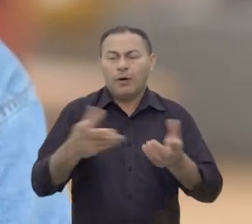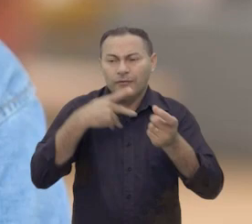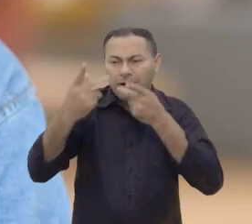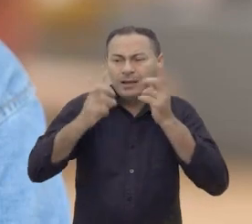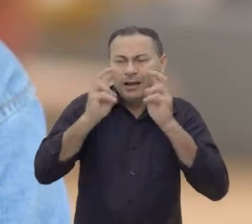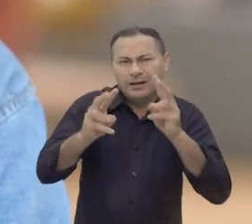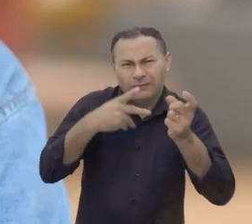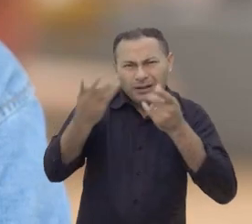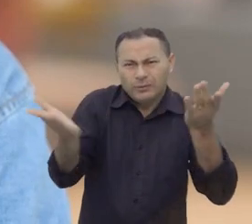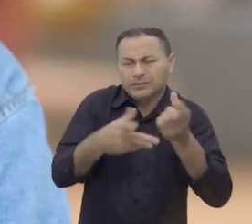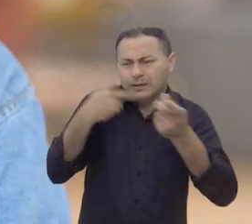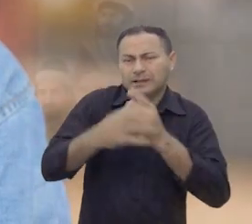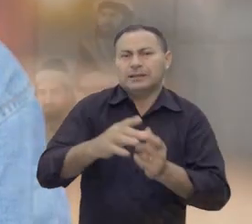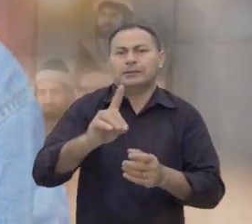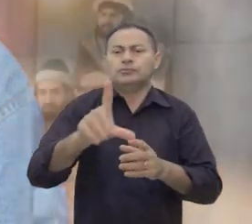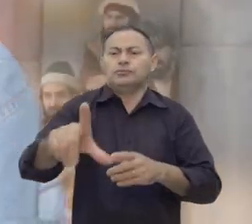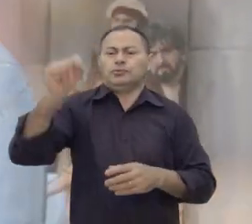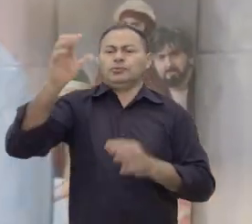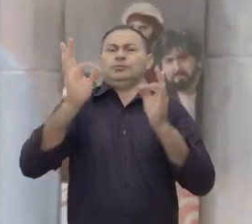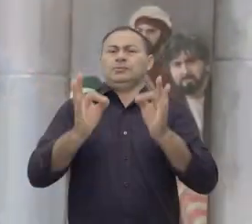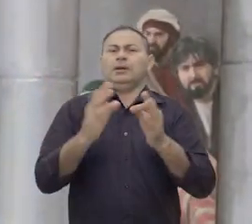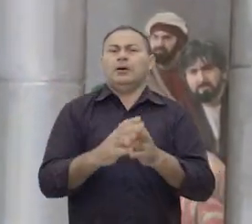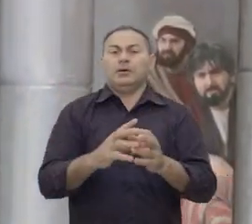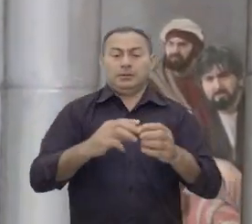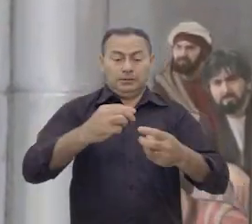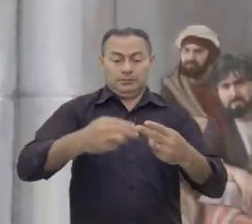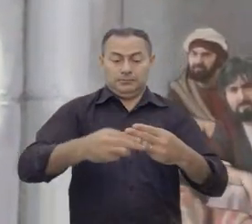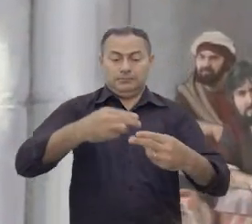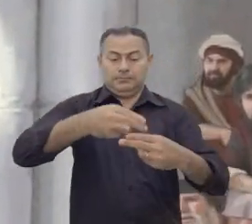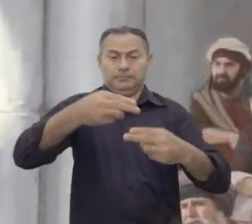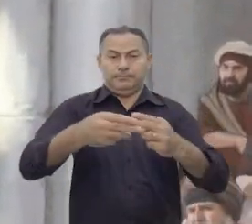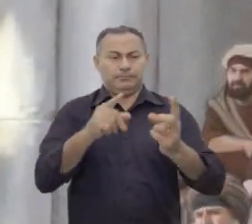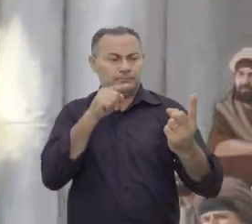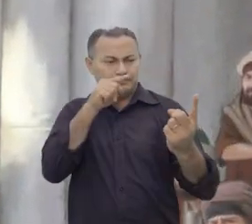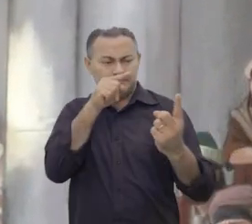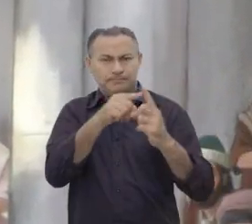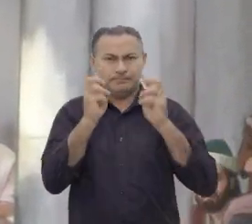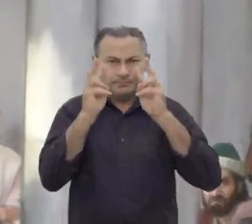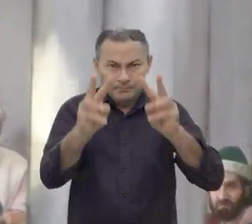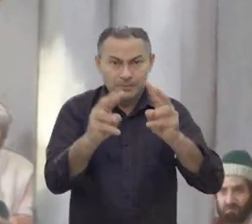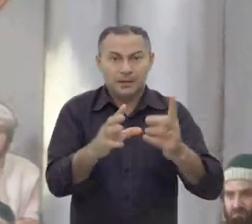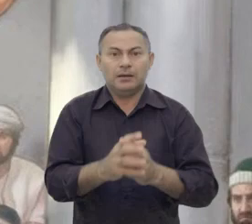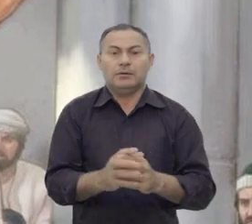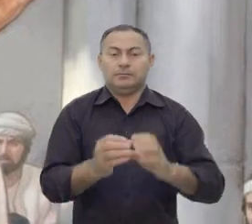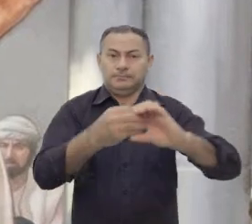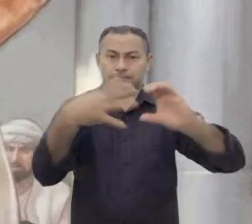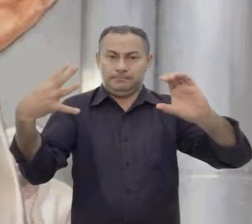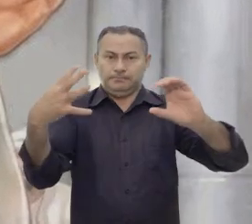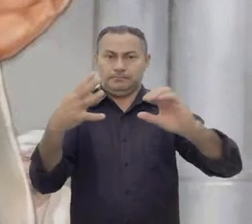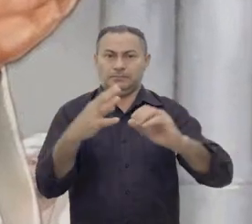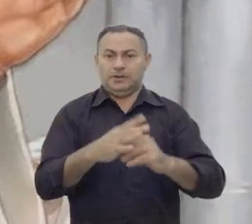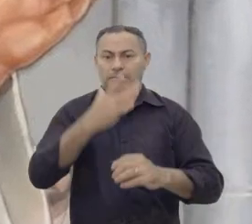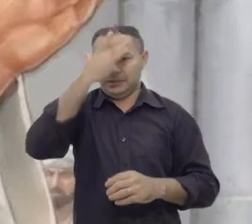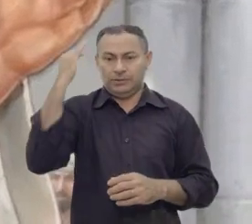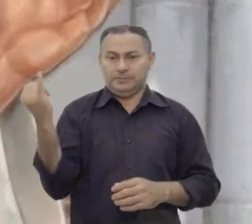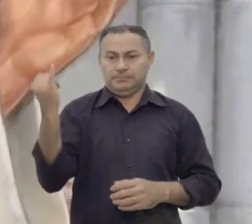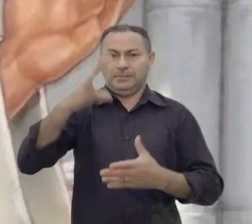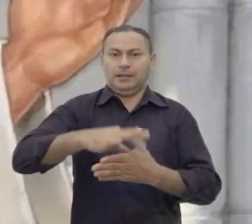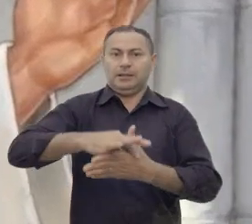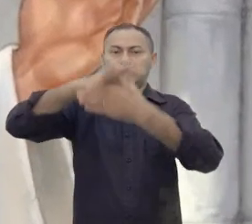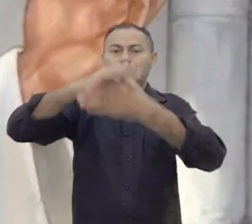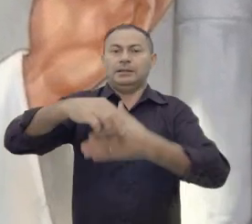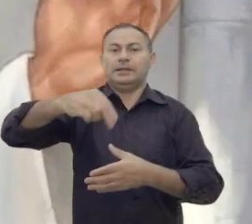muito falar sobre determinação. Neemias nos mostra que a visão objetiva ou a determinação é uma das características de um grande